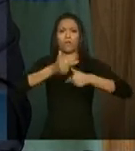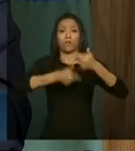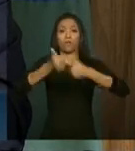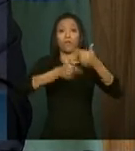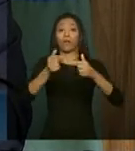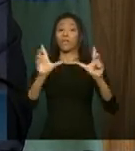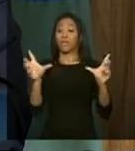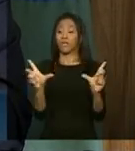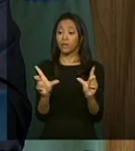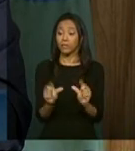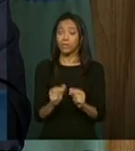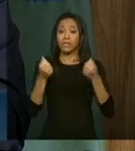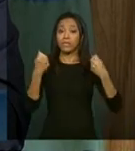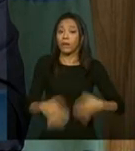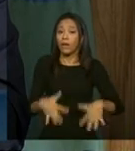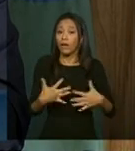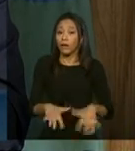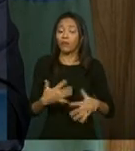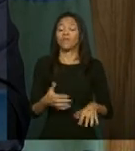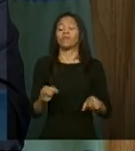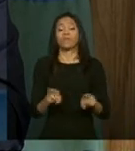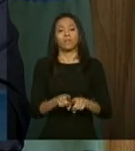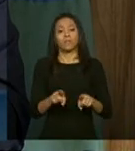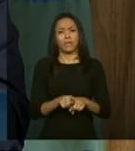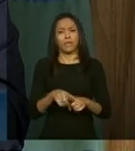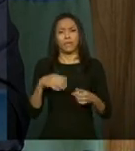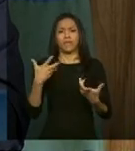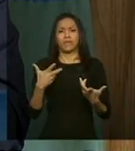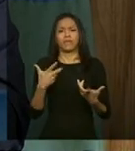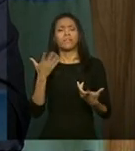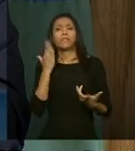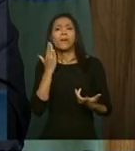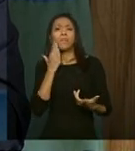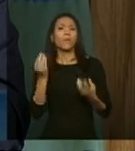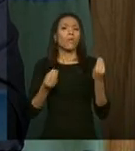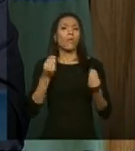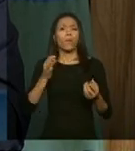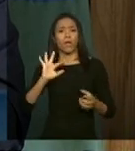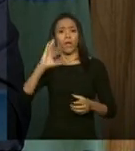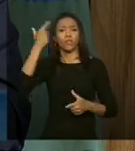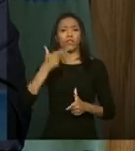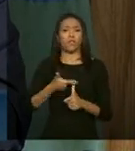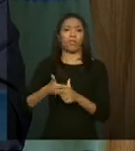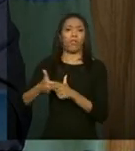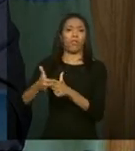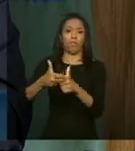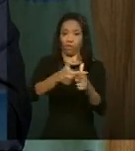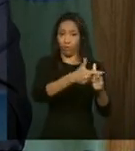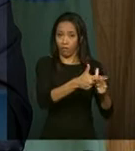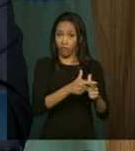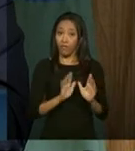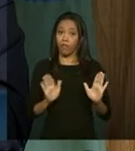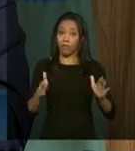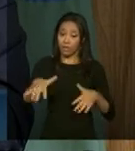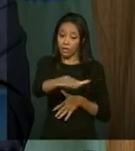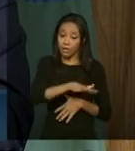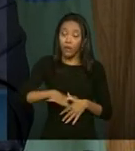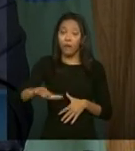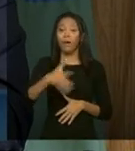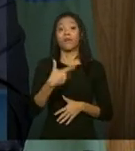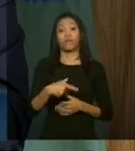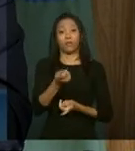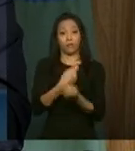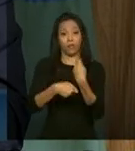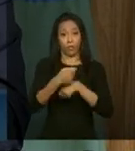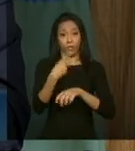custos, aumentar a competitividade e enfrentar todos os gargalos que a indústria, especialmente a indústria brasileira, a economia brasileira ainda tem.